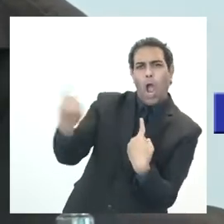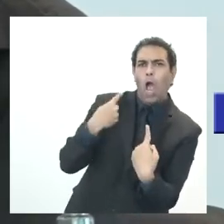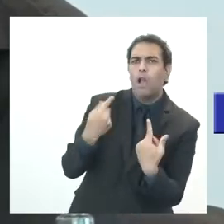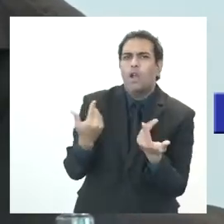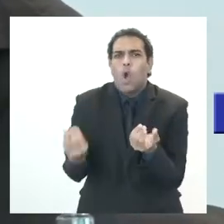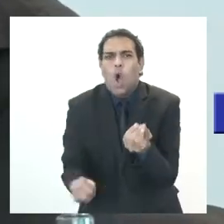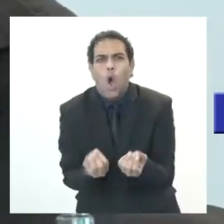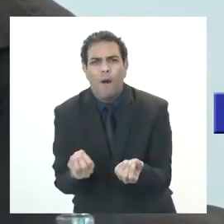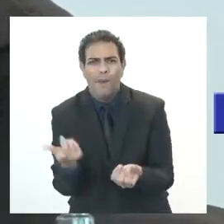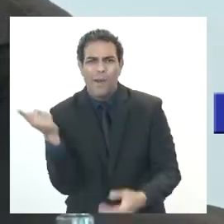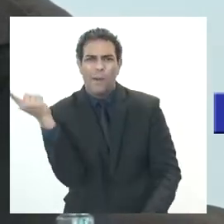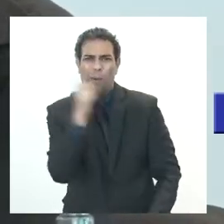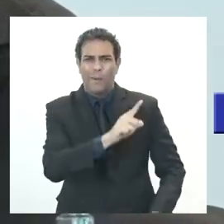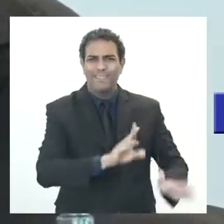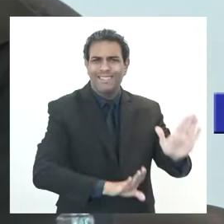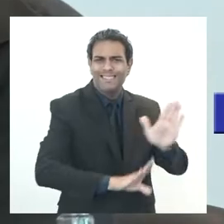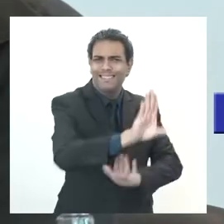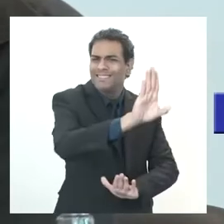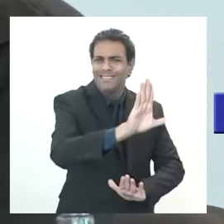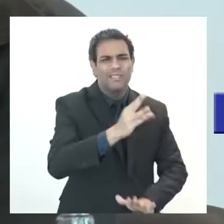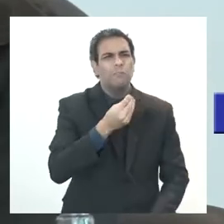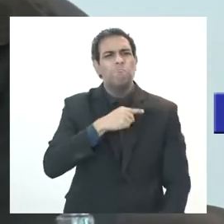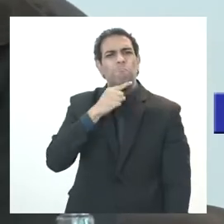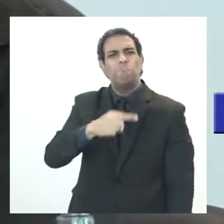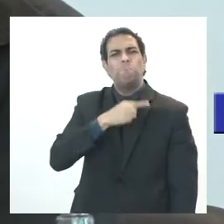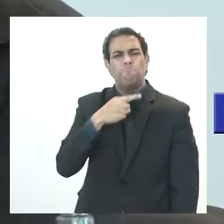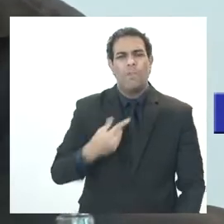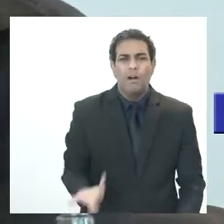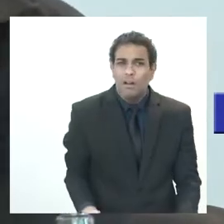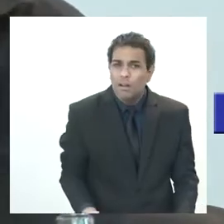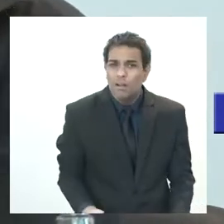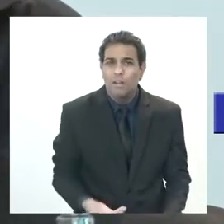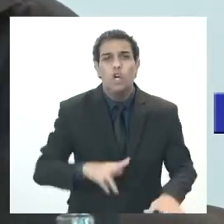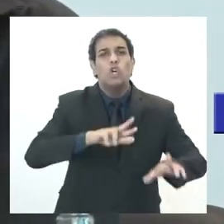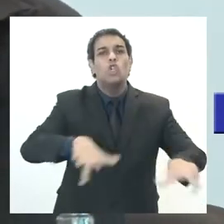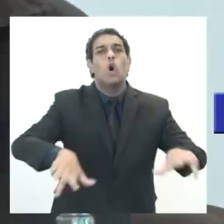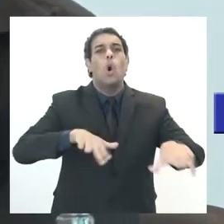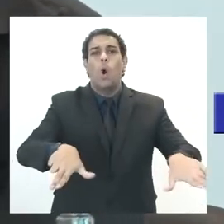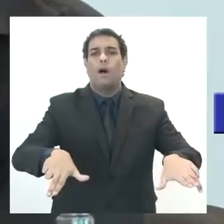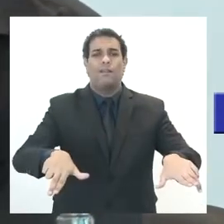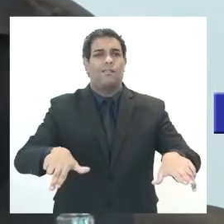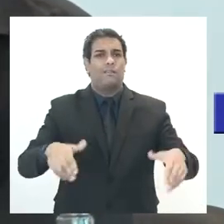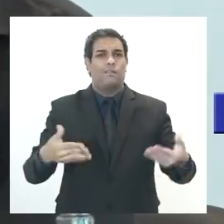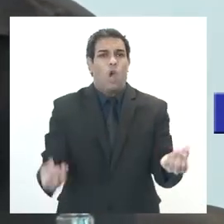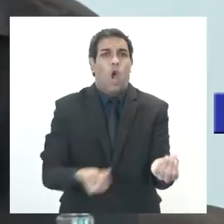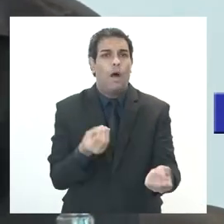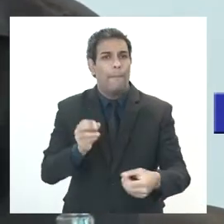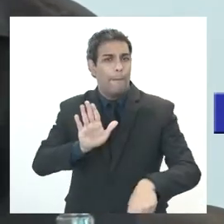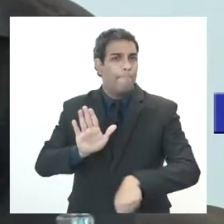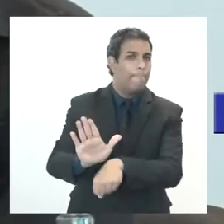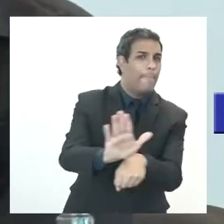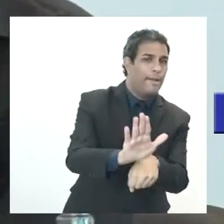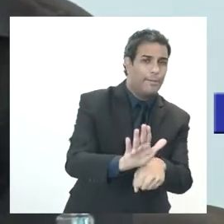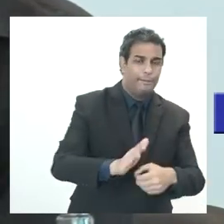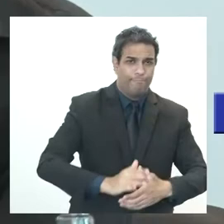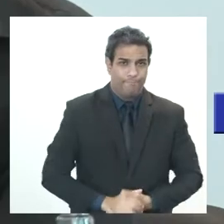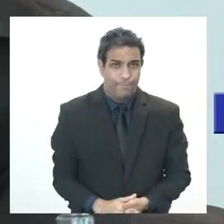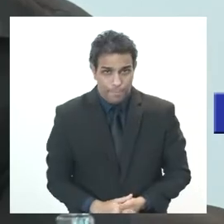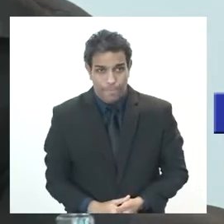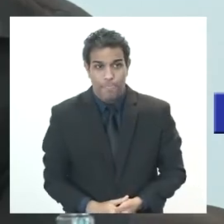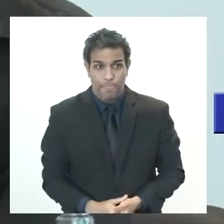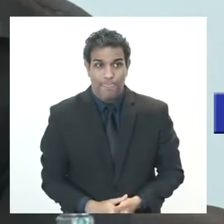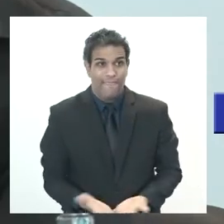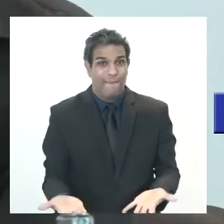vantagem nesse período esse estado aí que vai levar aqui né o cidadão agora colaborador É né